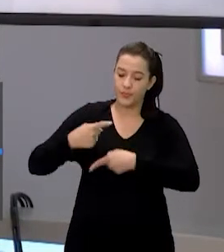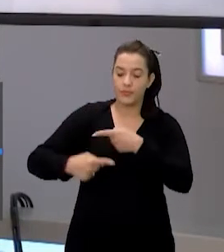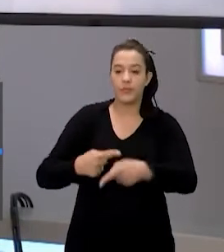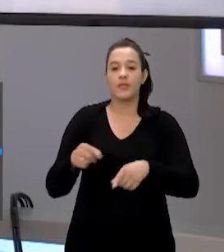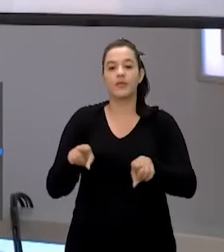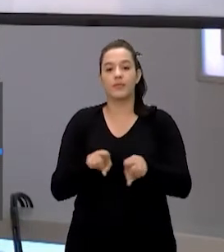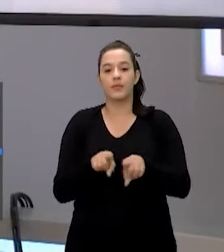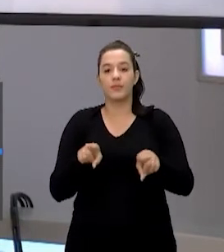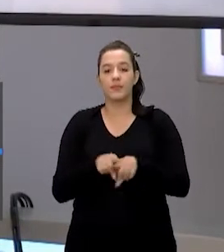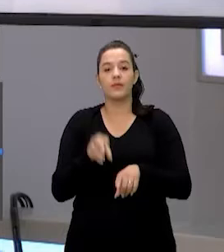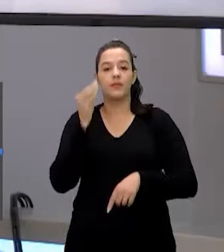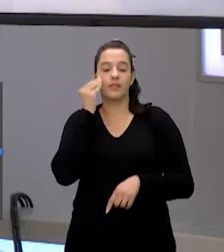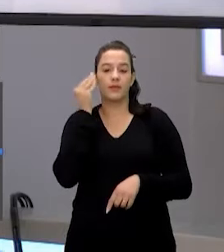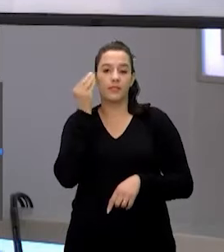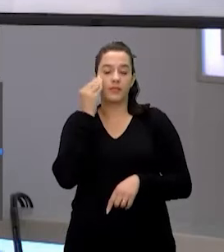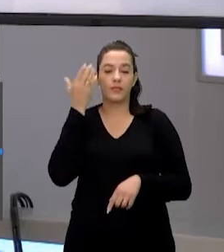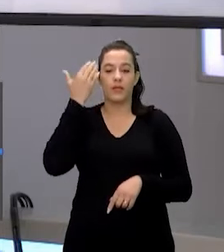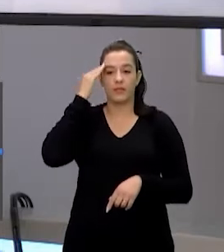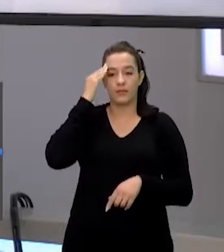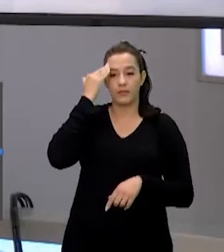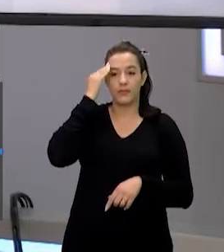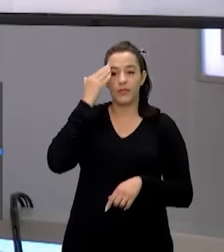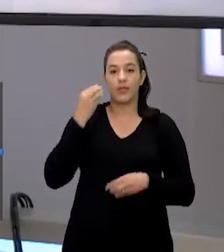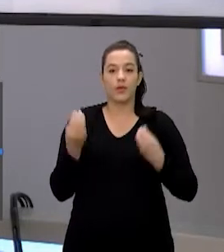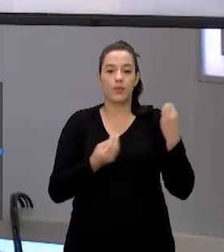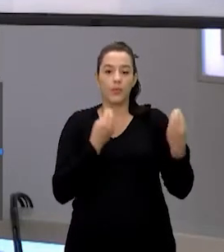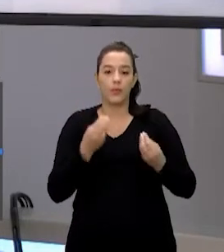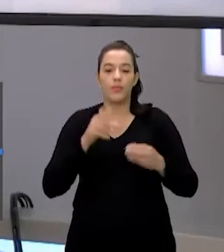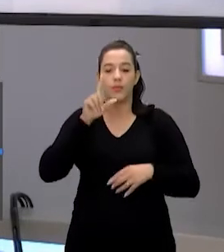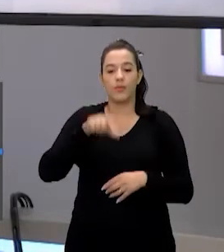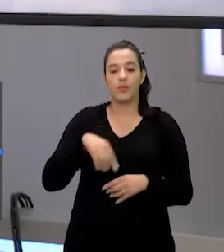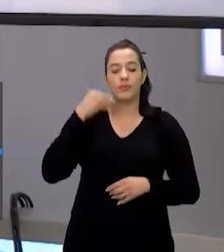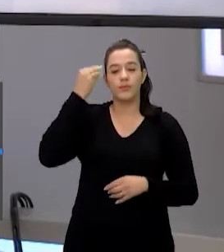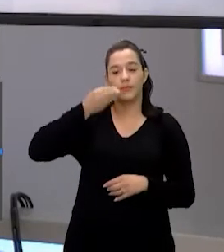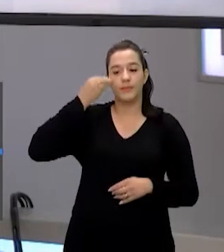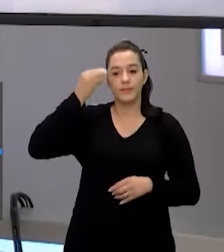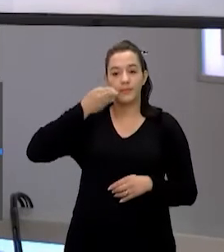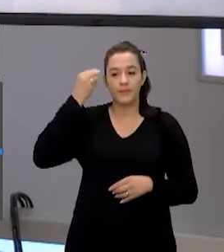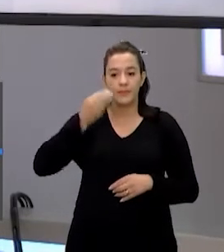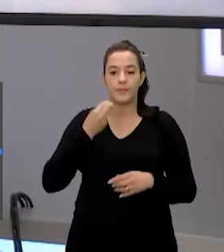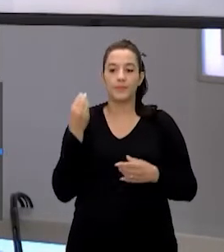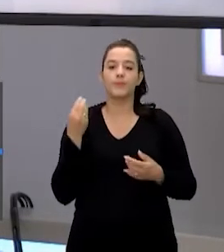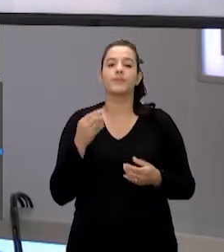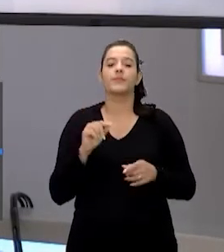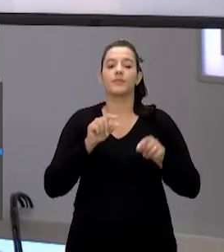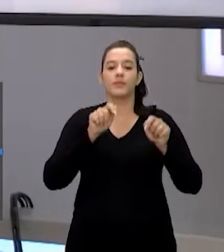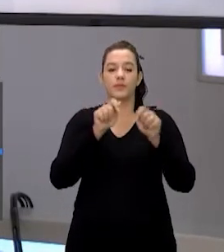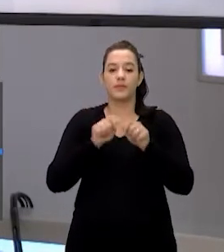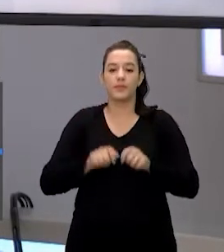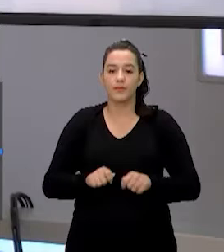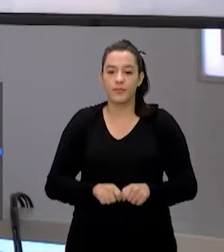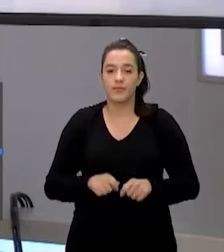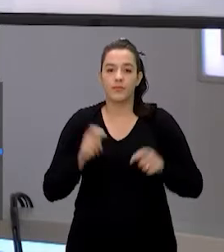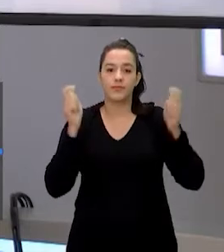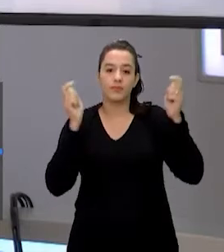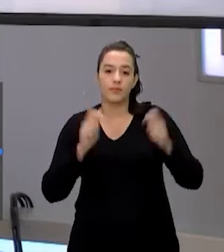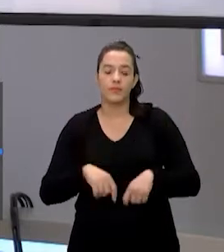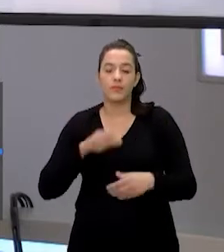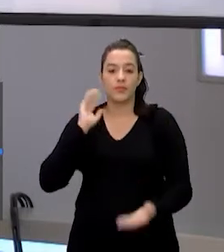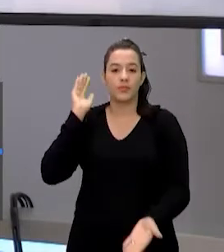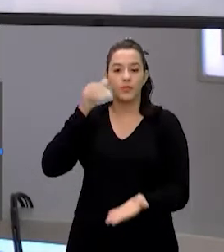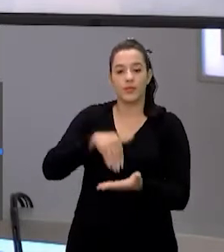gente vai tentar também entender como são os experimentos que formularam as hipóteses para a gente chegar